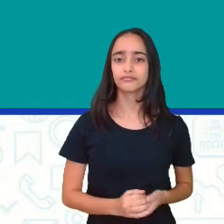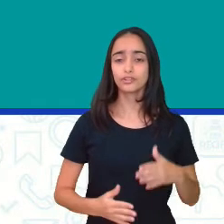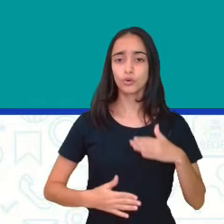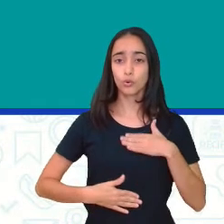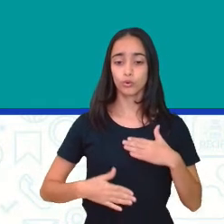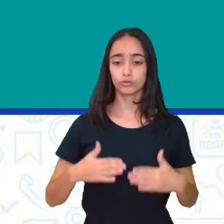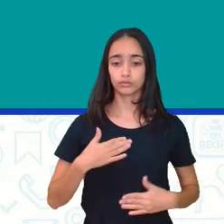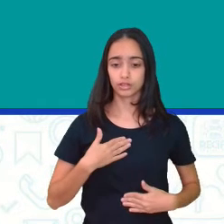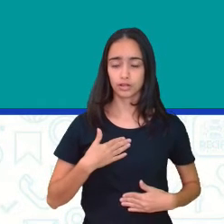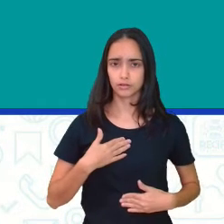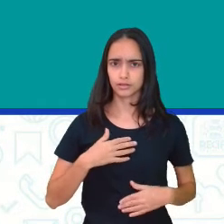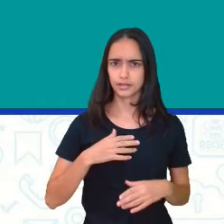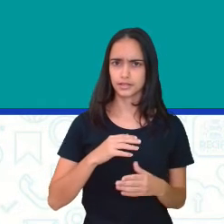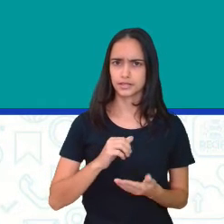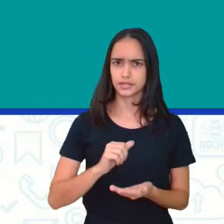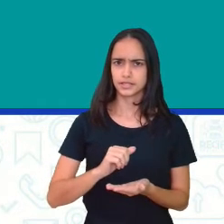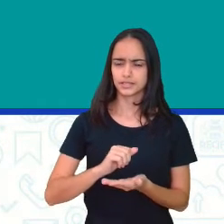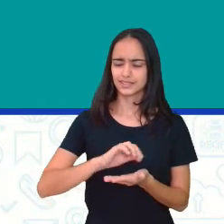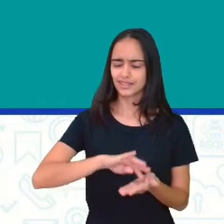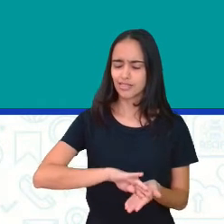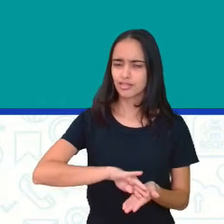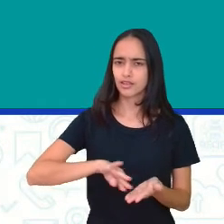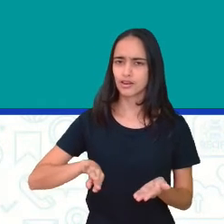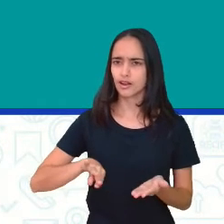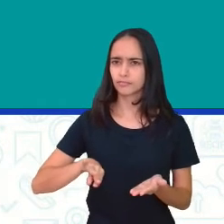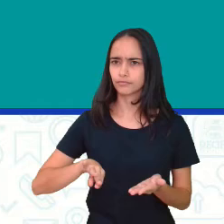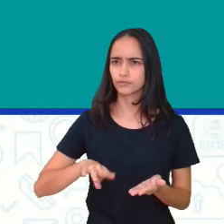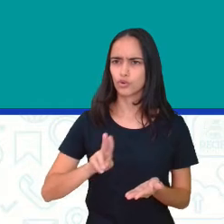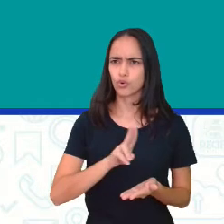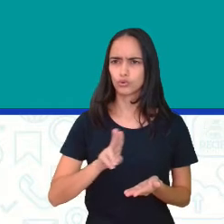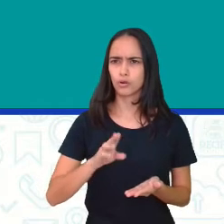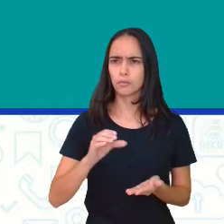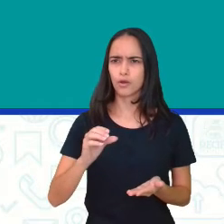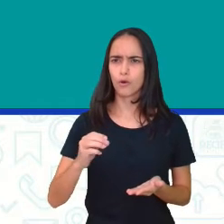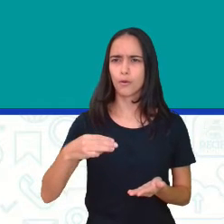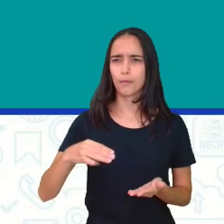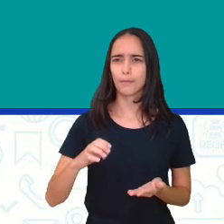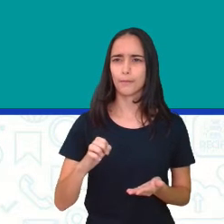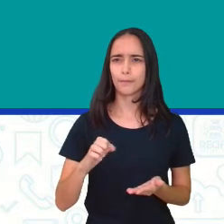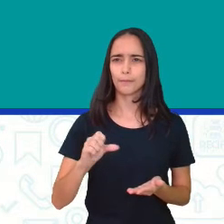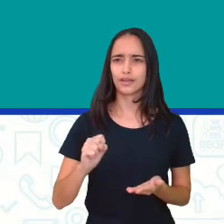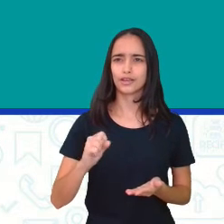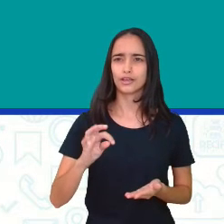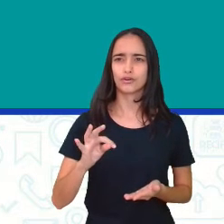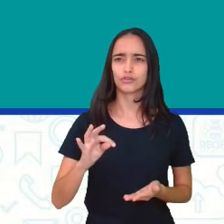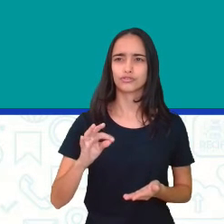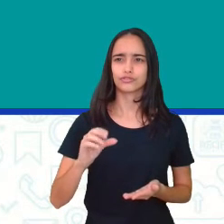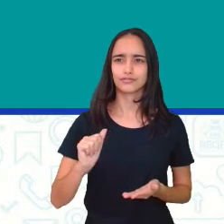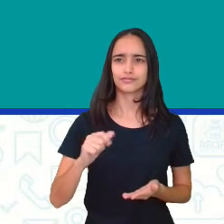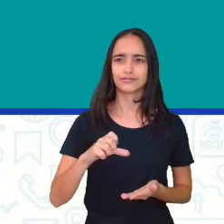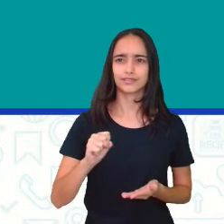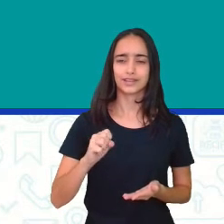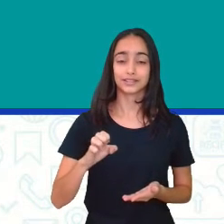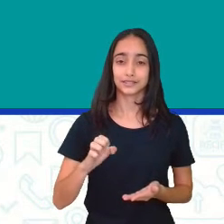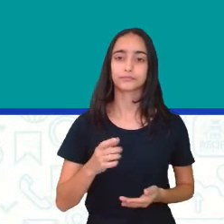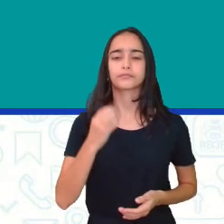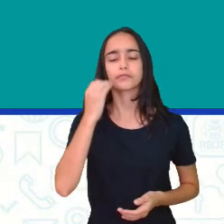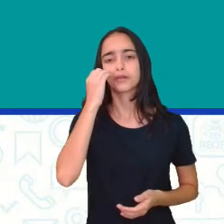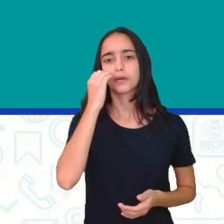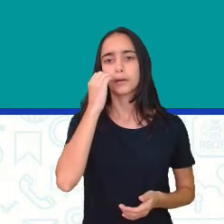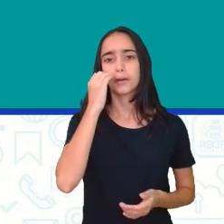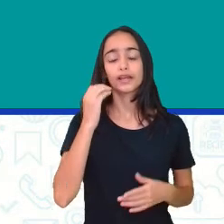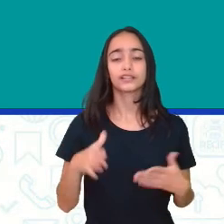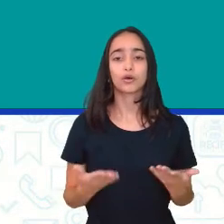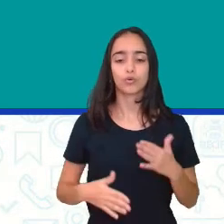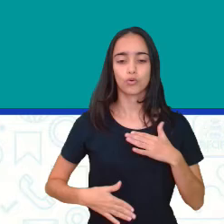chamada homeostase, que é aquele equilíbrio natural do corpo. Então, o meu corpo tá aqui, eu tô de boa falando